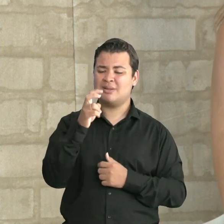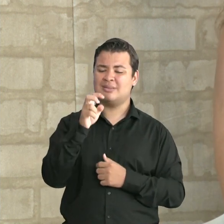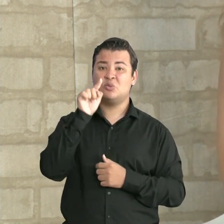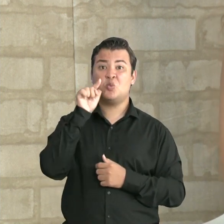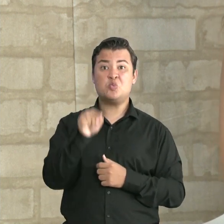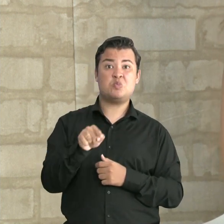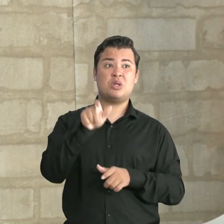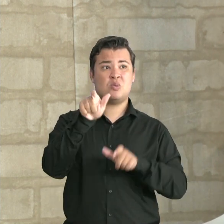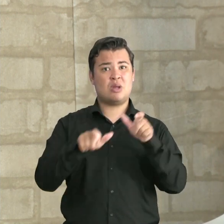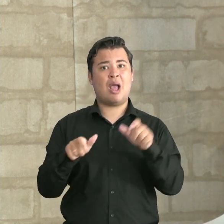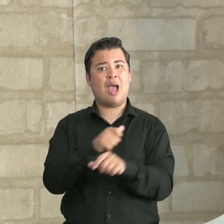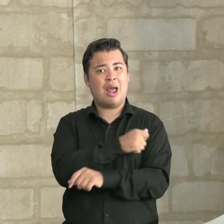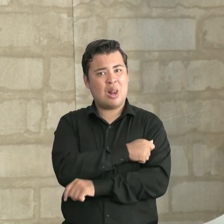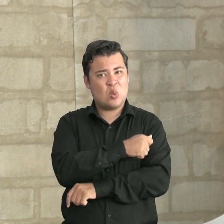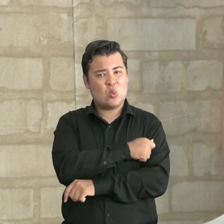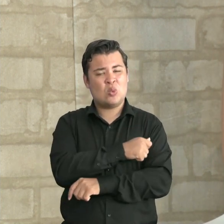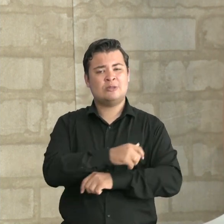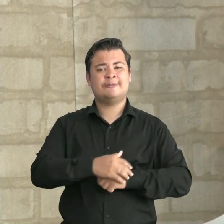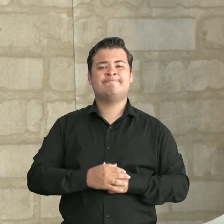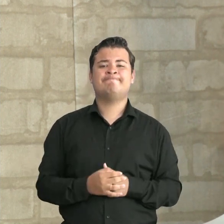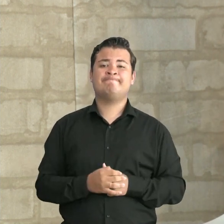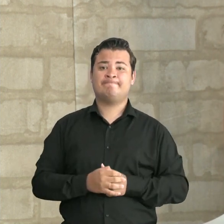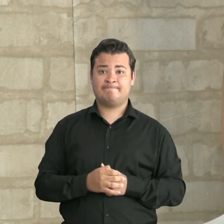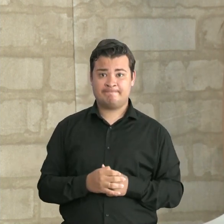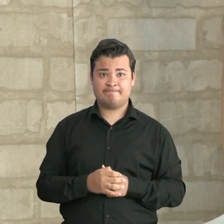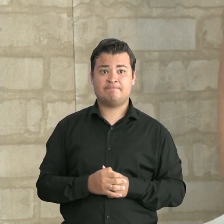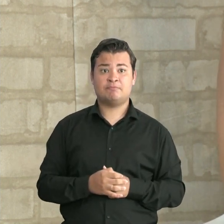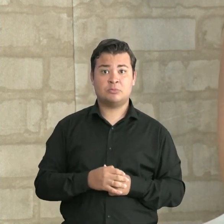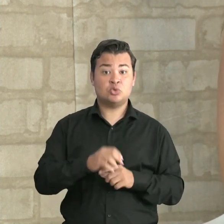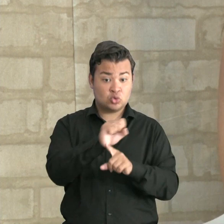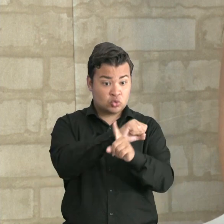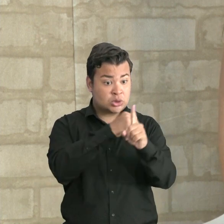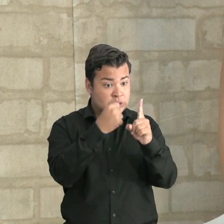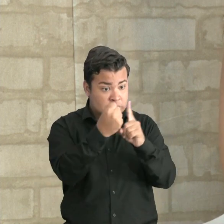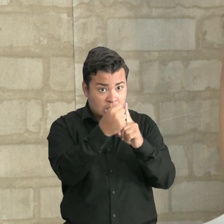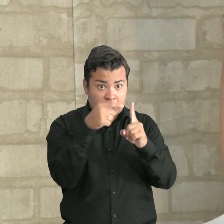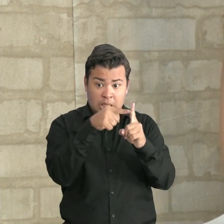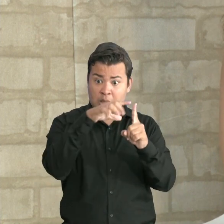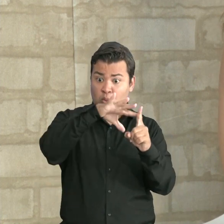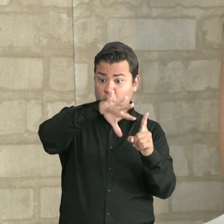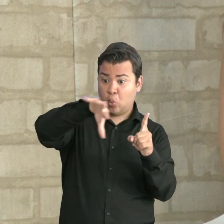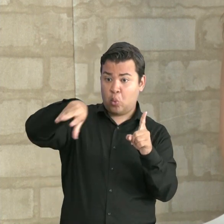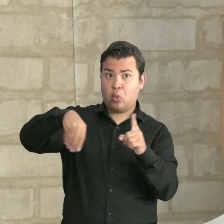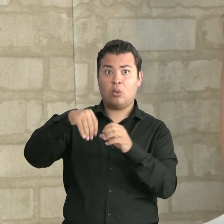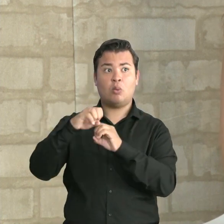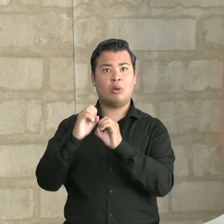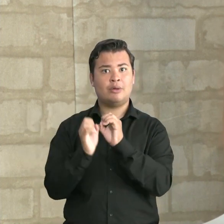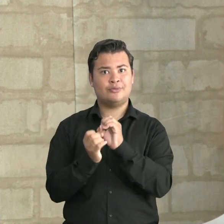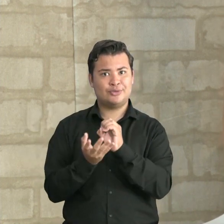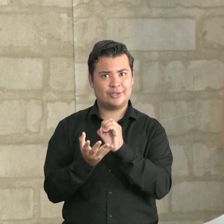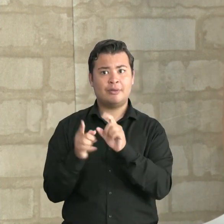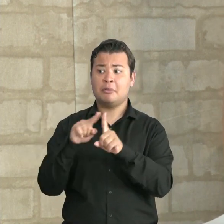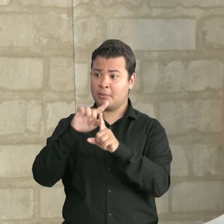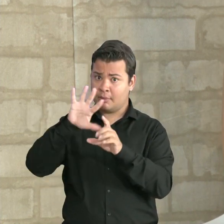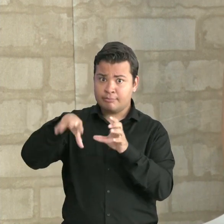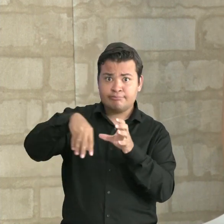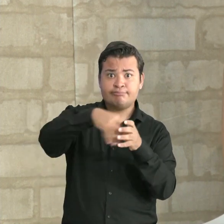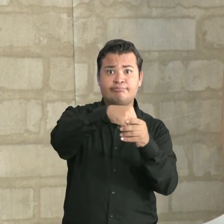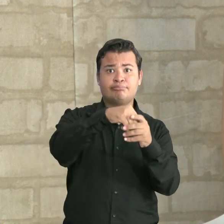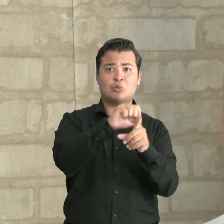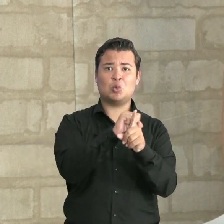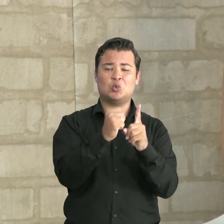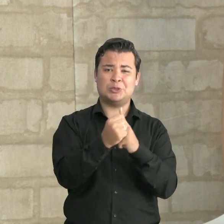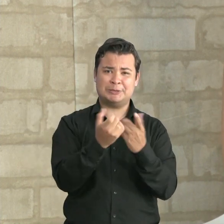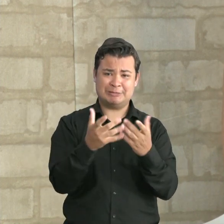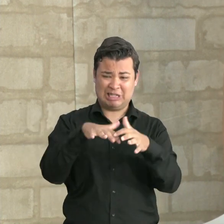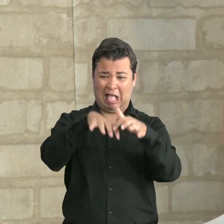que alunos. Então, assim, nós somos uma parte significativa da sociedade. Então, não há uma distância. O que pode